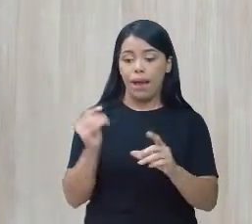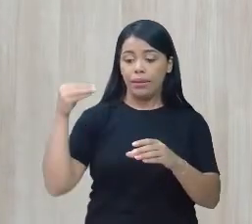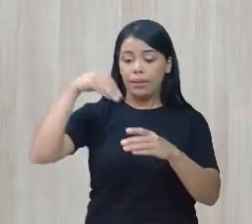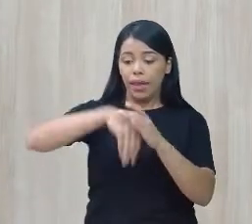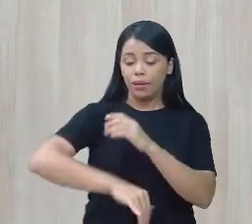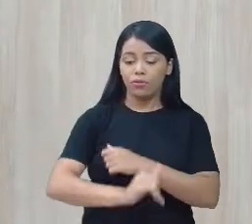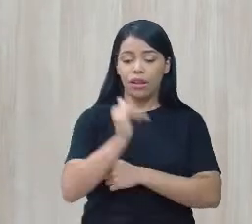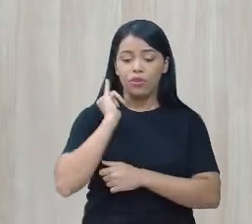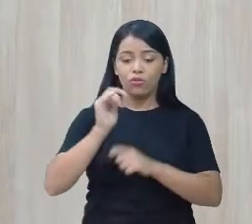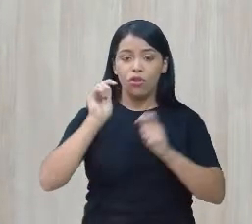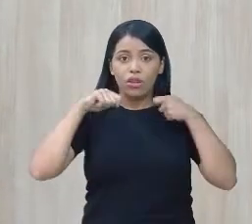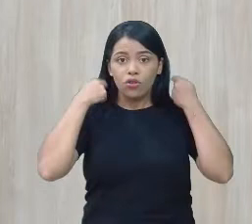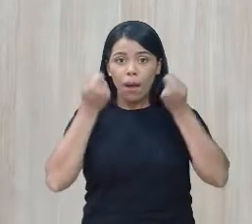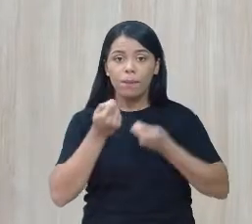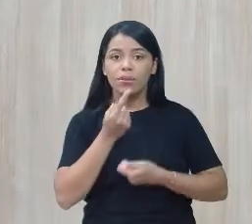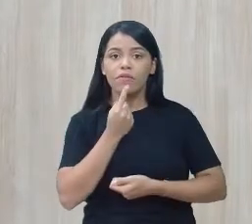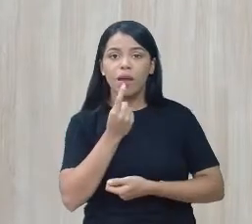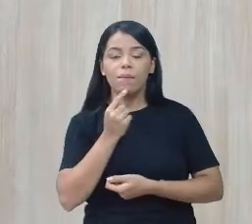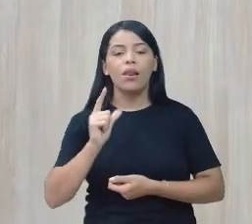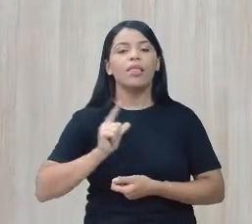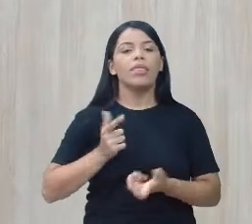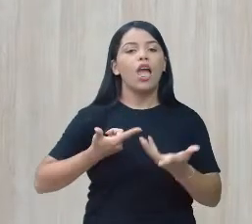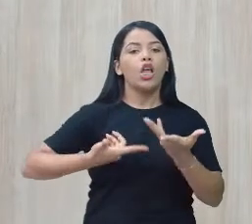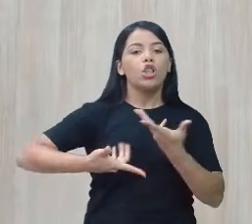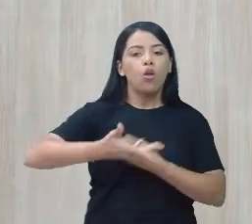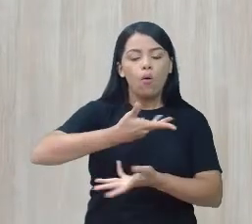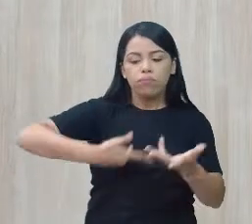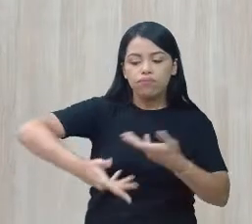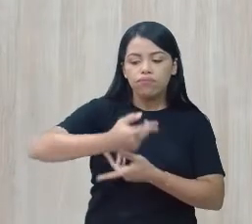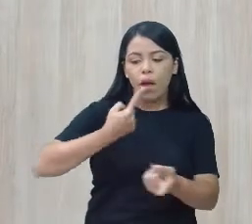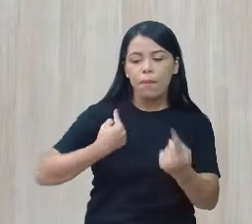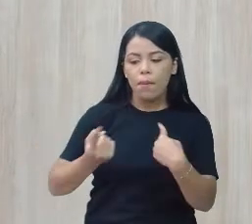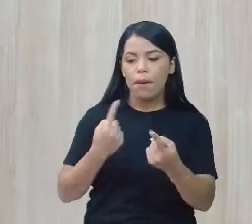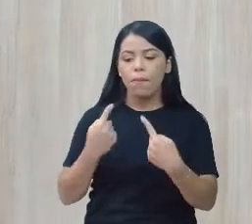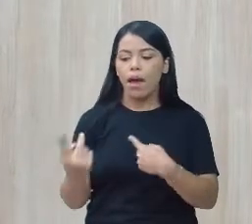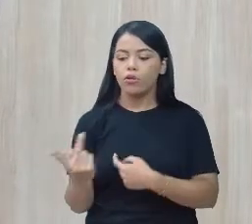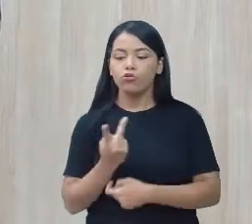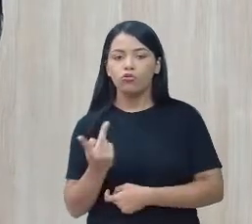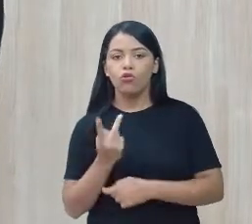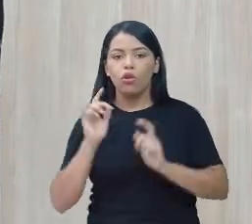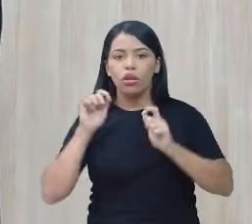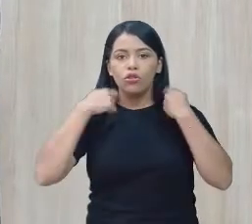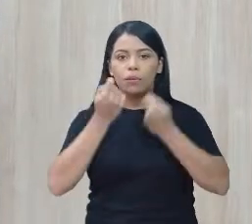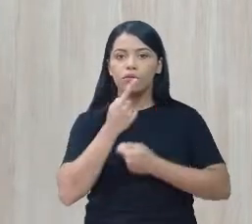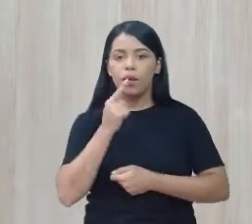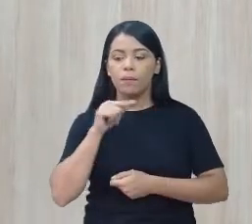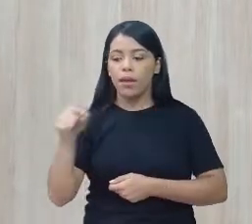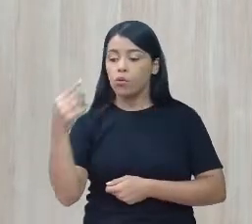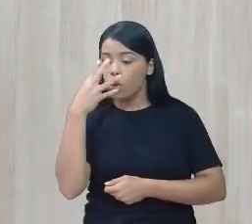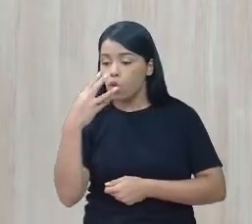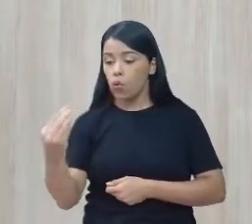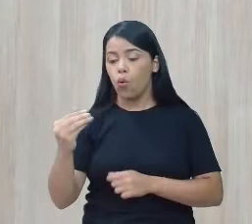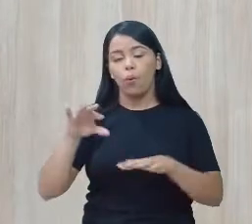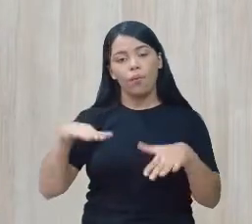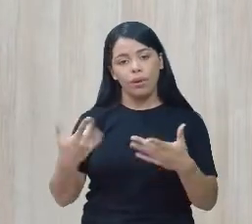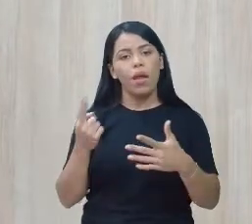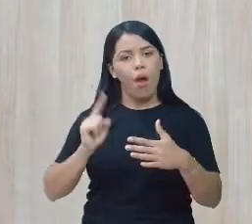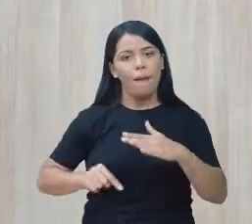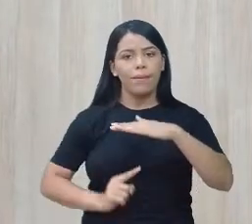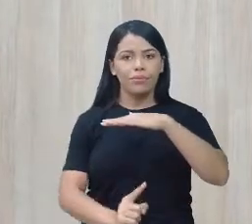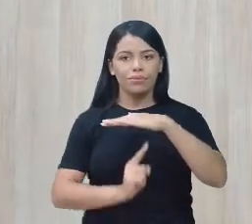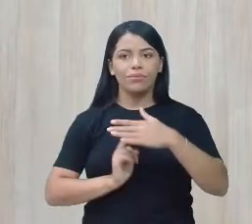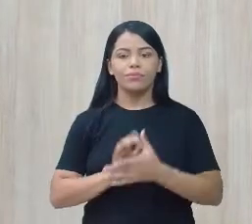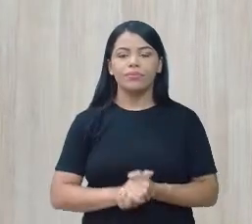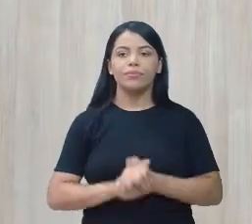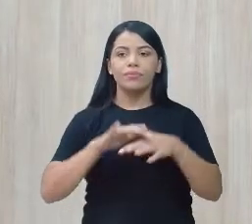haver todo um diálogo entre o lobo e a Chapeuzinho Vermelho. Tá certo? Então, ele está aí personificado. E eu trouxe o diálogo